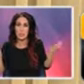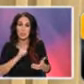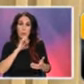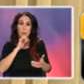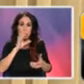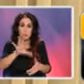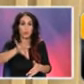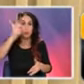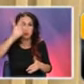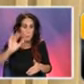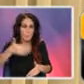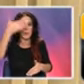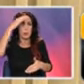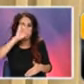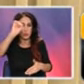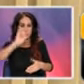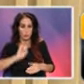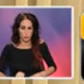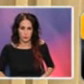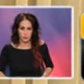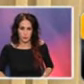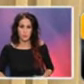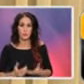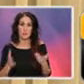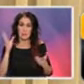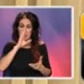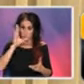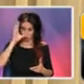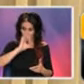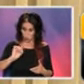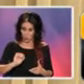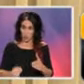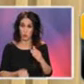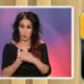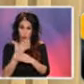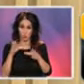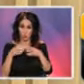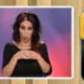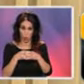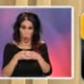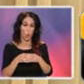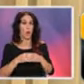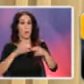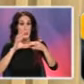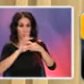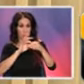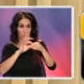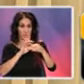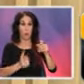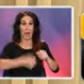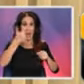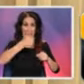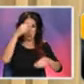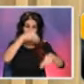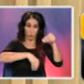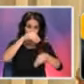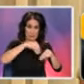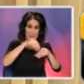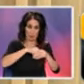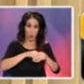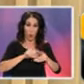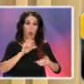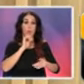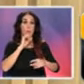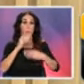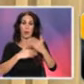nomeação do Primeiro-Ministro. Se o governo formado pela coligação vencedora pode não